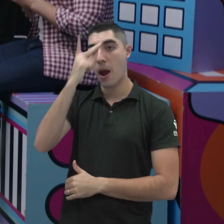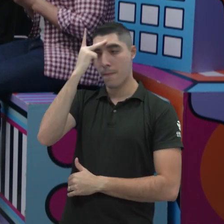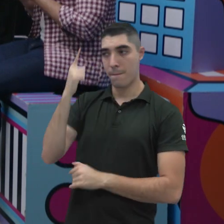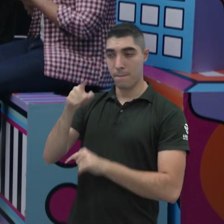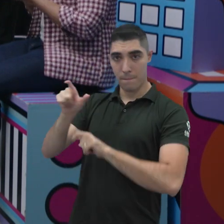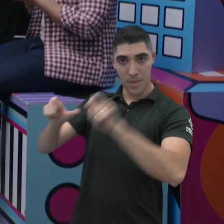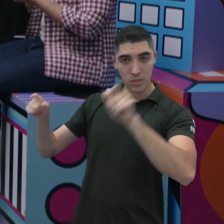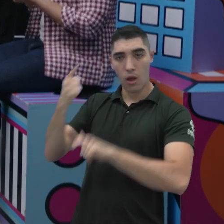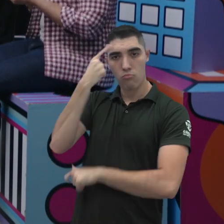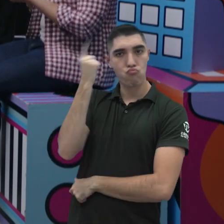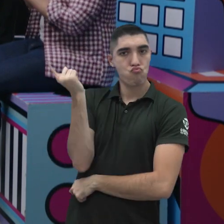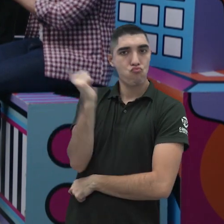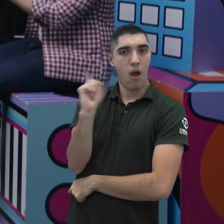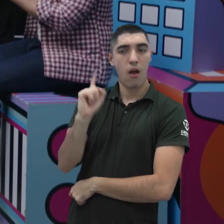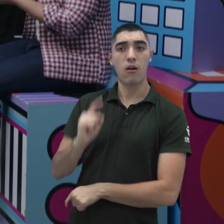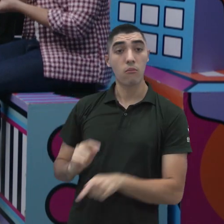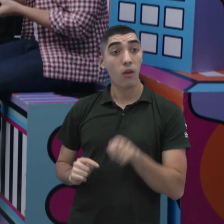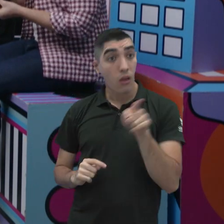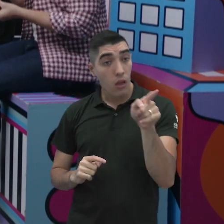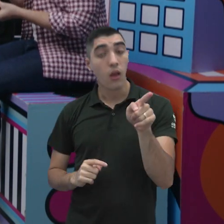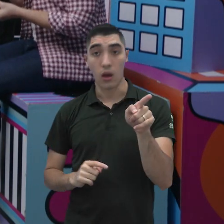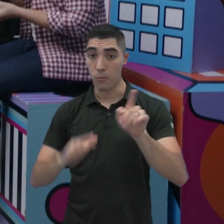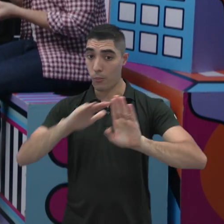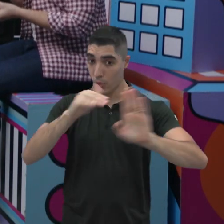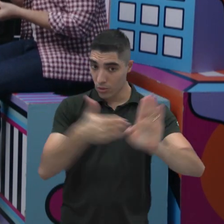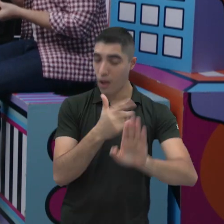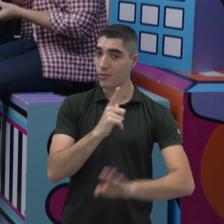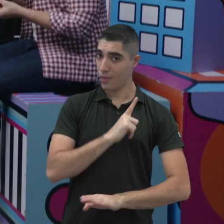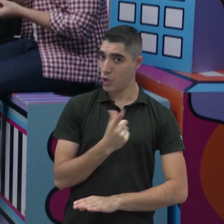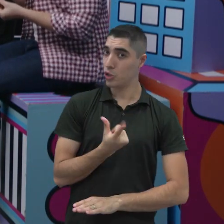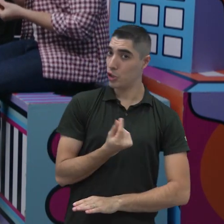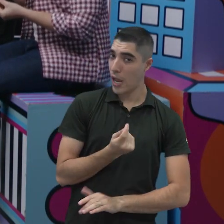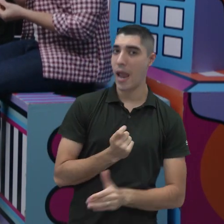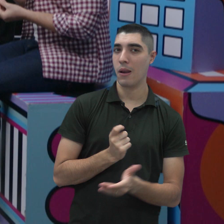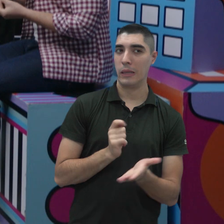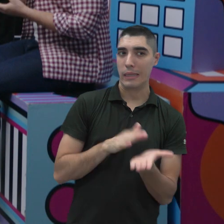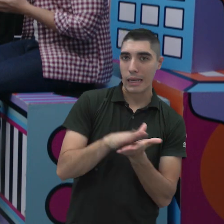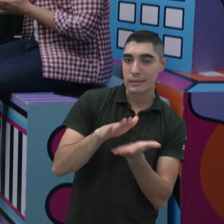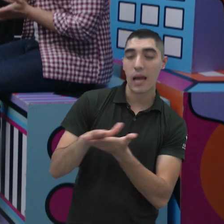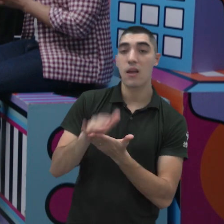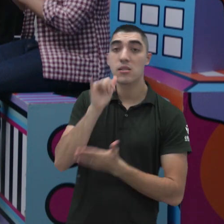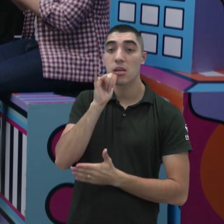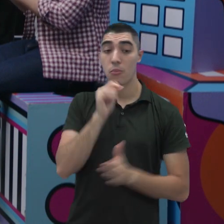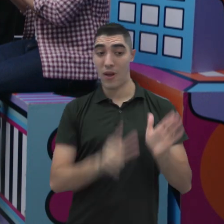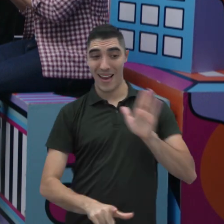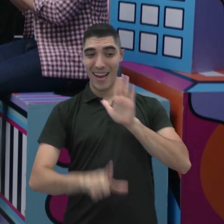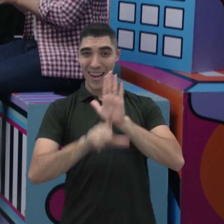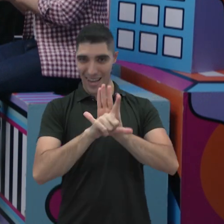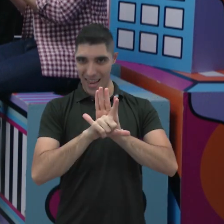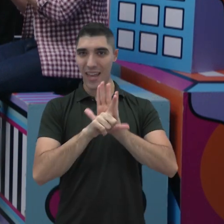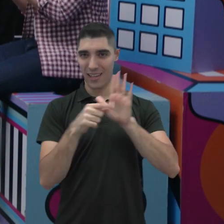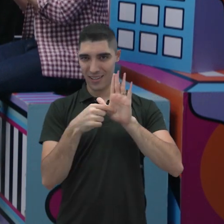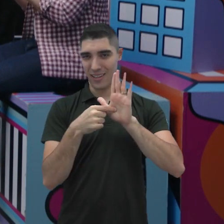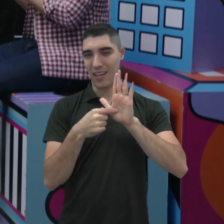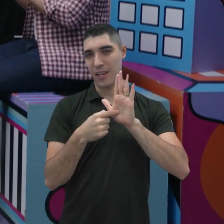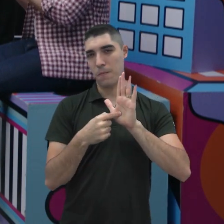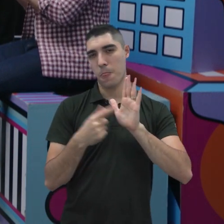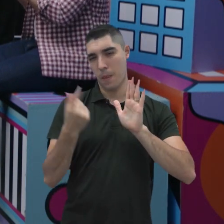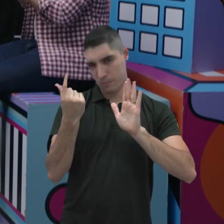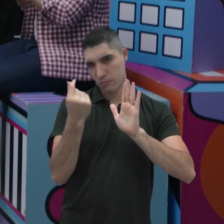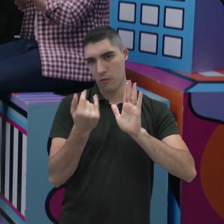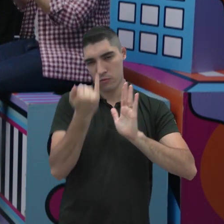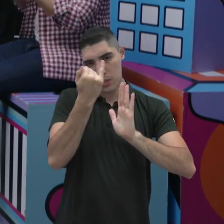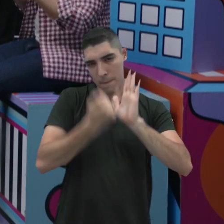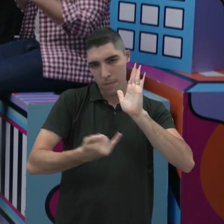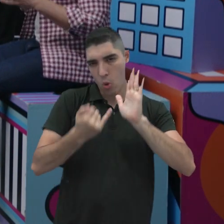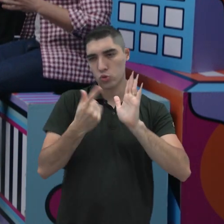pessoas tenham a noção do valor que aquilo tem, né? Porque a gente precisa pensar na lei de incentivo fiscal, tá